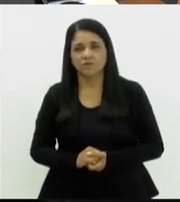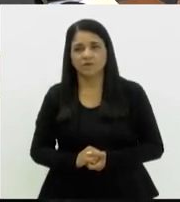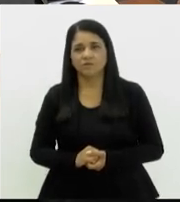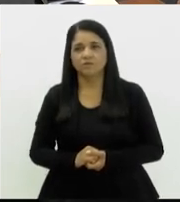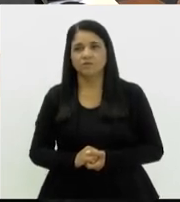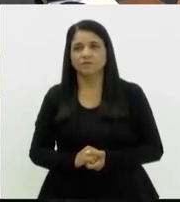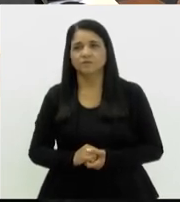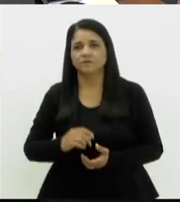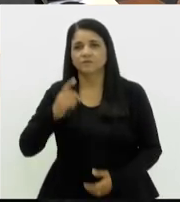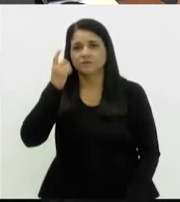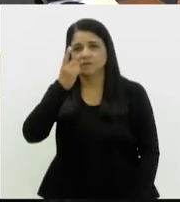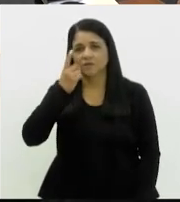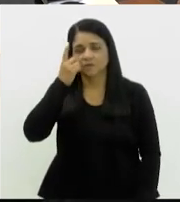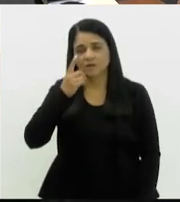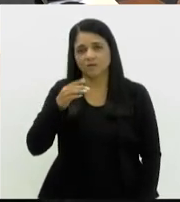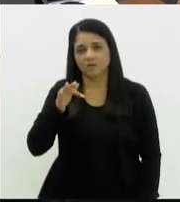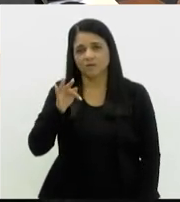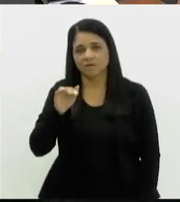Serafine, que vai fazer...